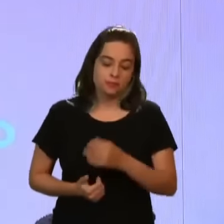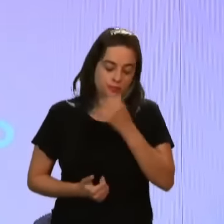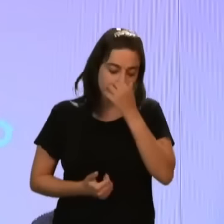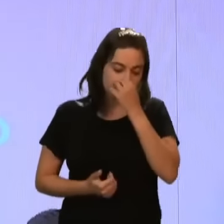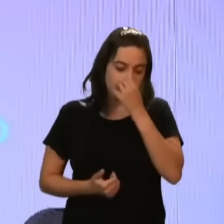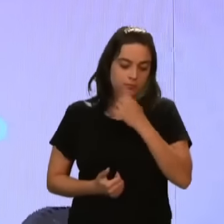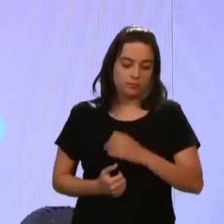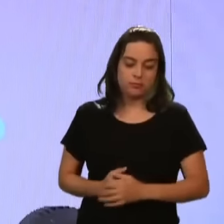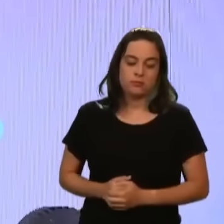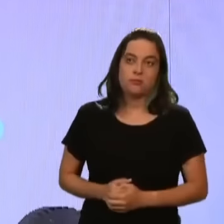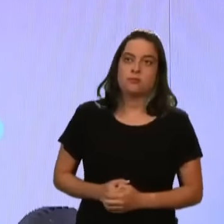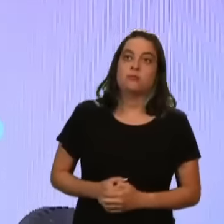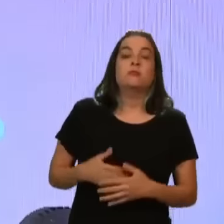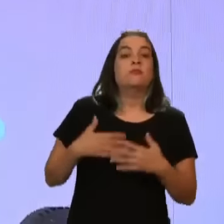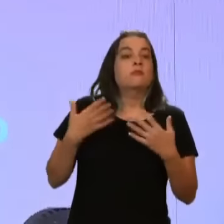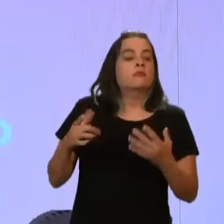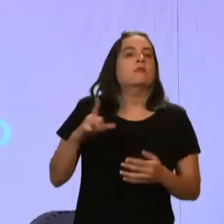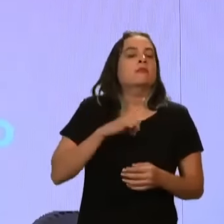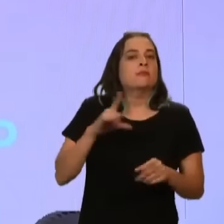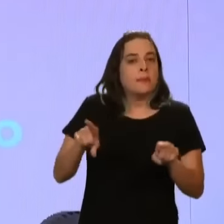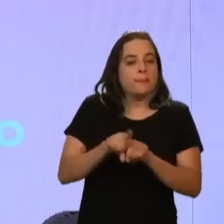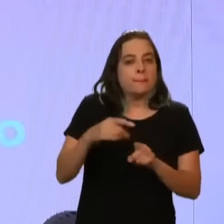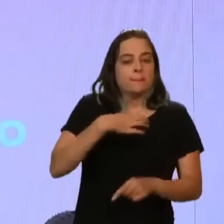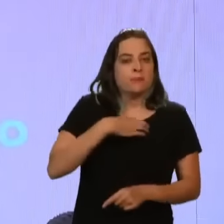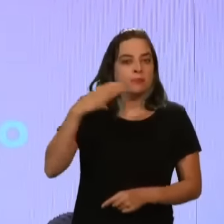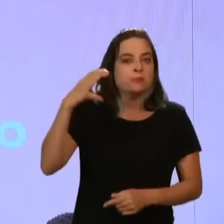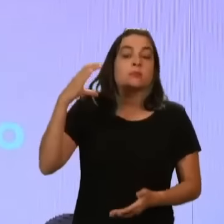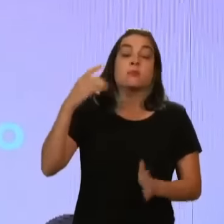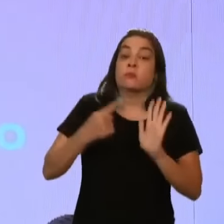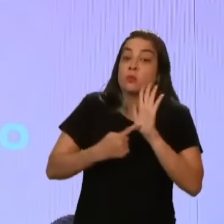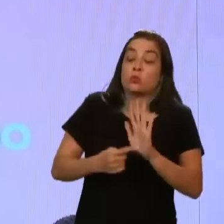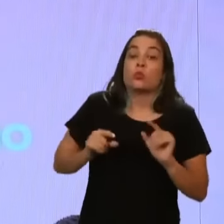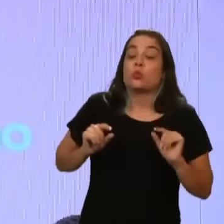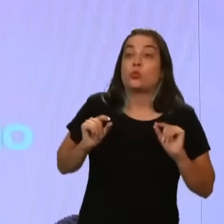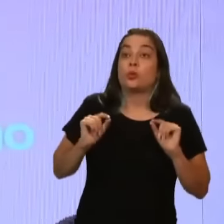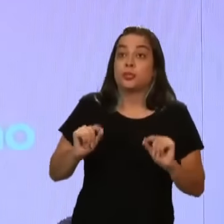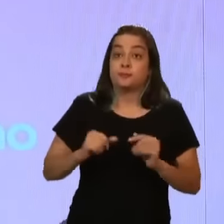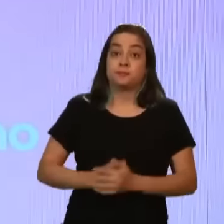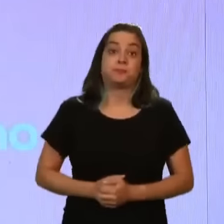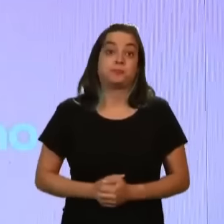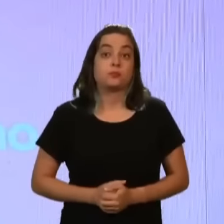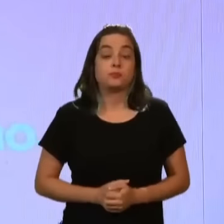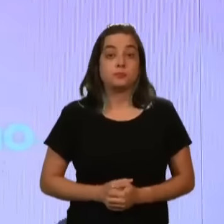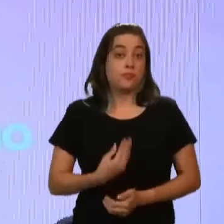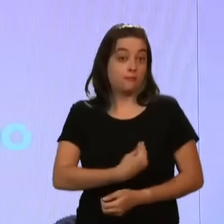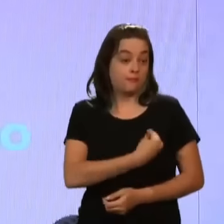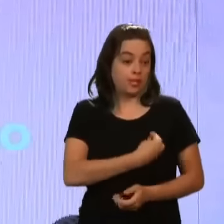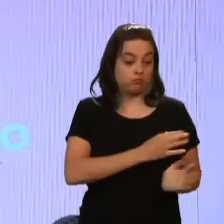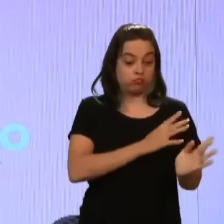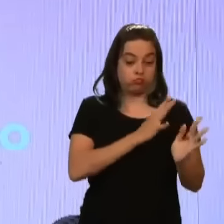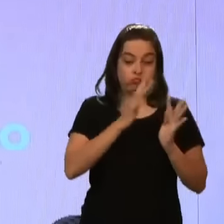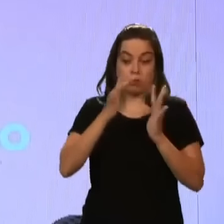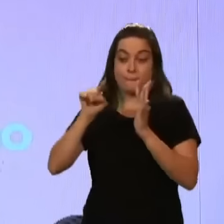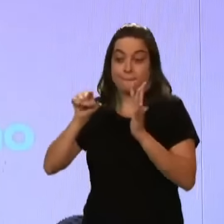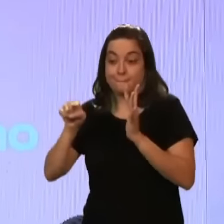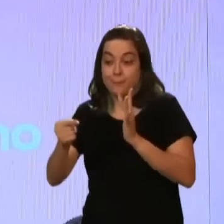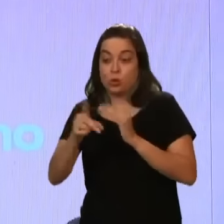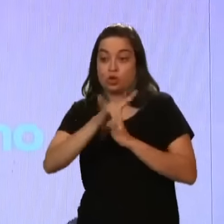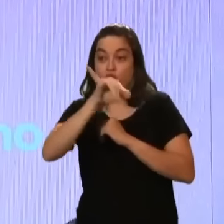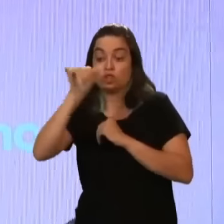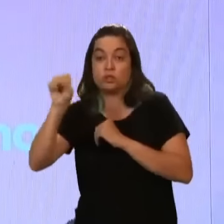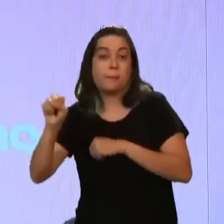que está comprovado já cientificamente, que os primeiros 1000 dias de vida são os mais